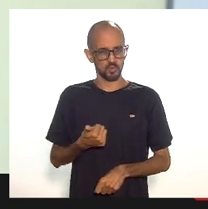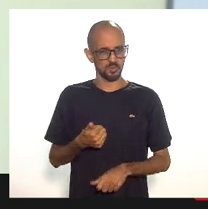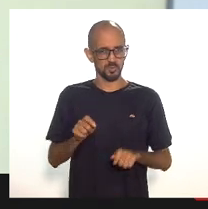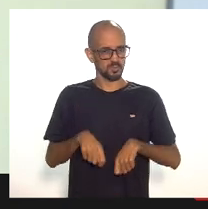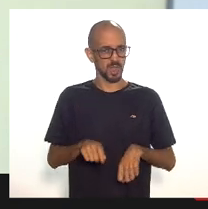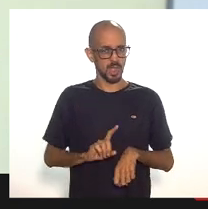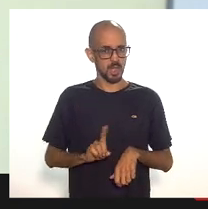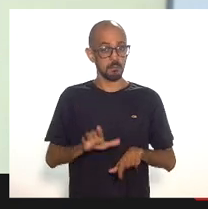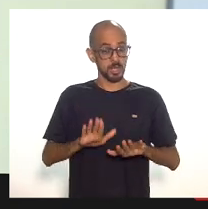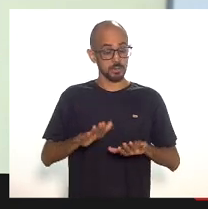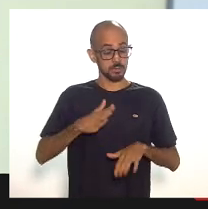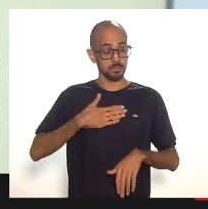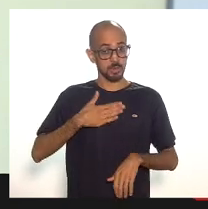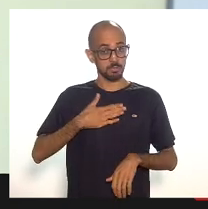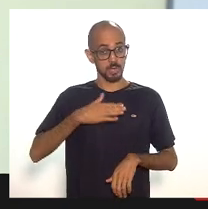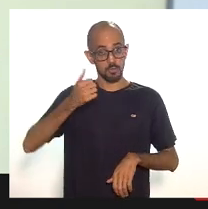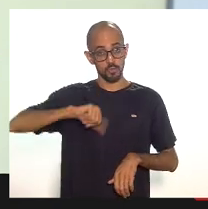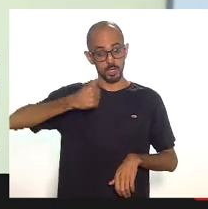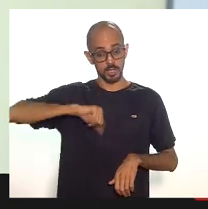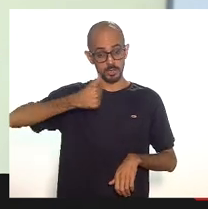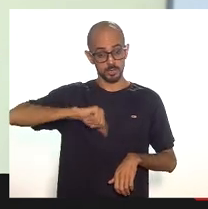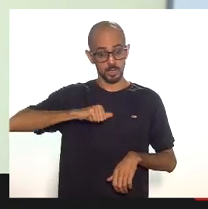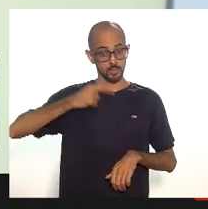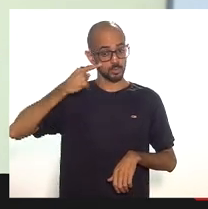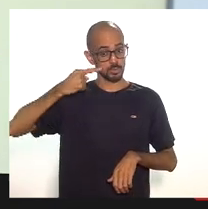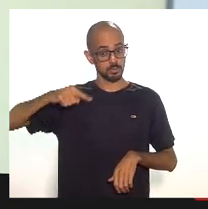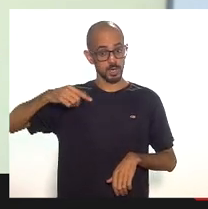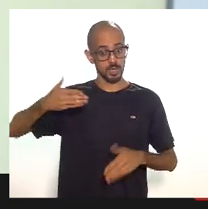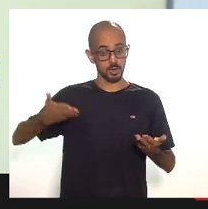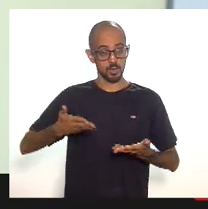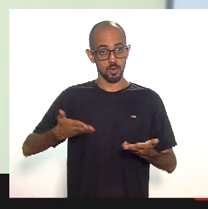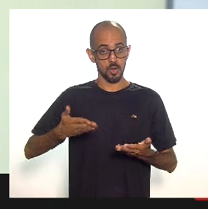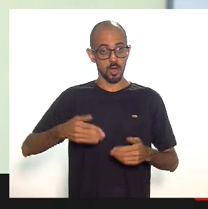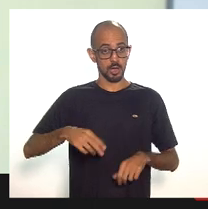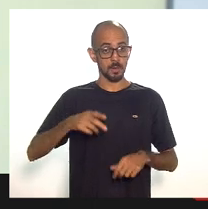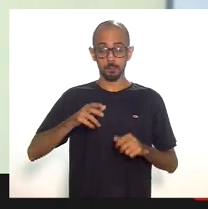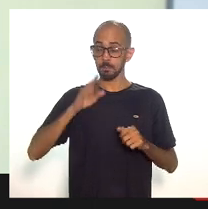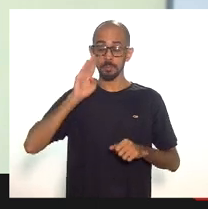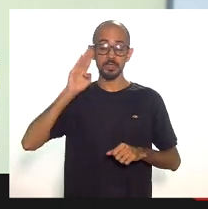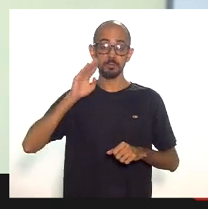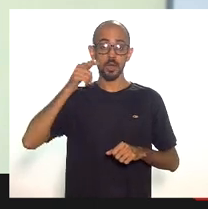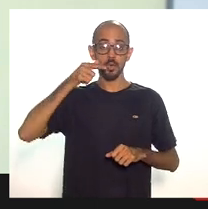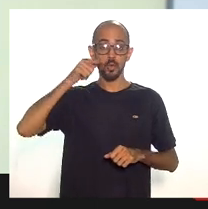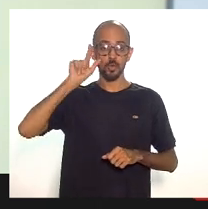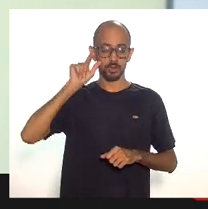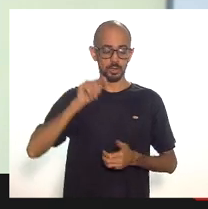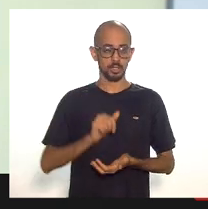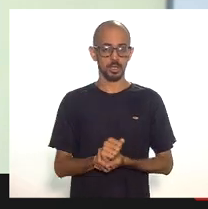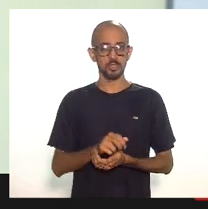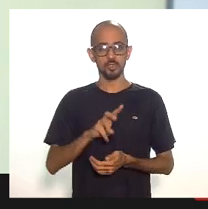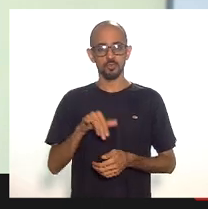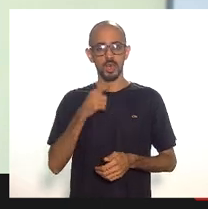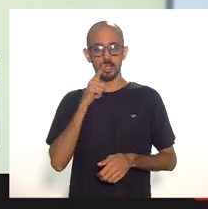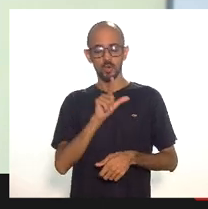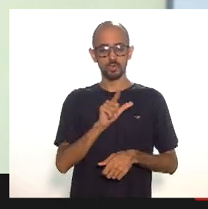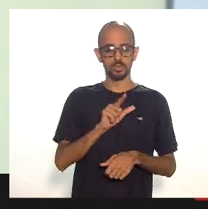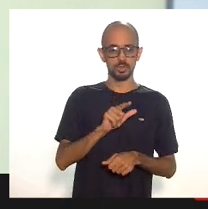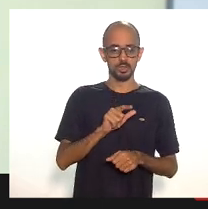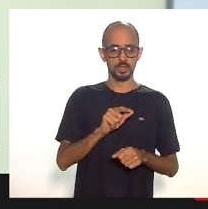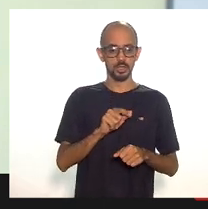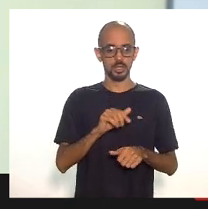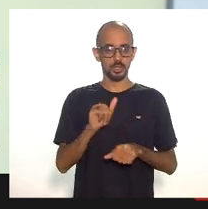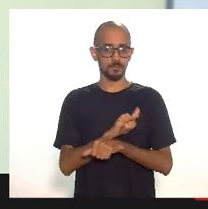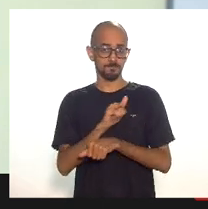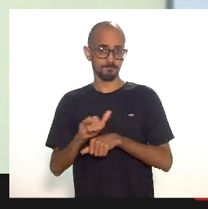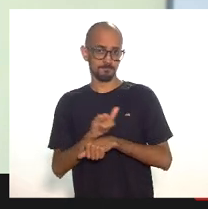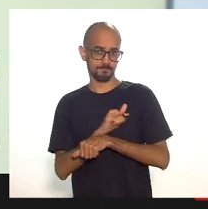pude fazer essa semana, mais precisamente no dia de ontem, a gente vai conseguir atenuar a falta do